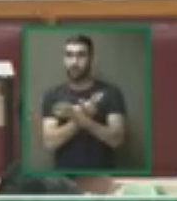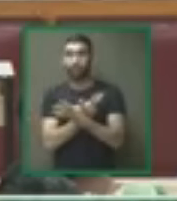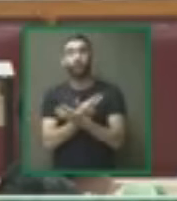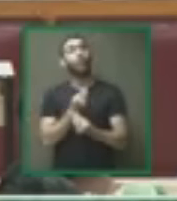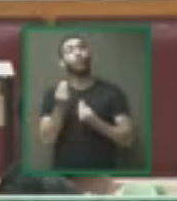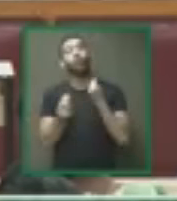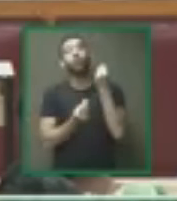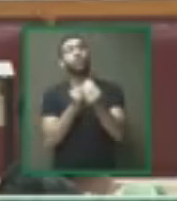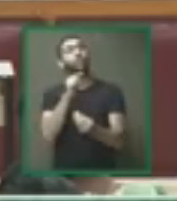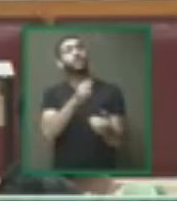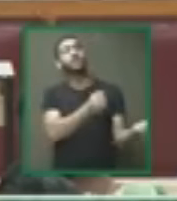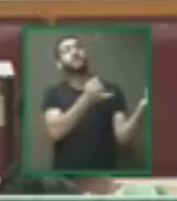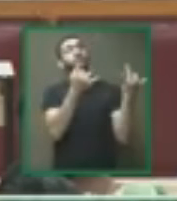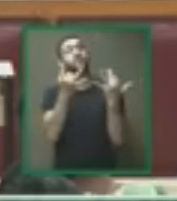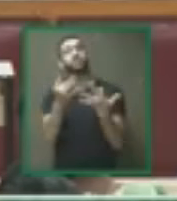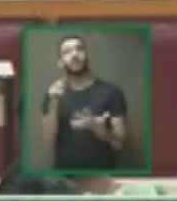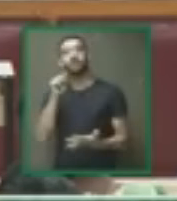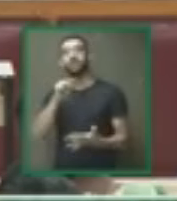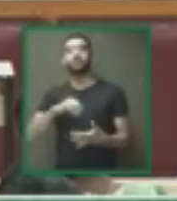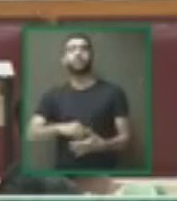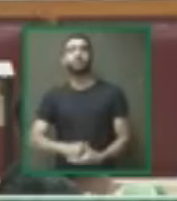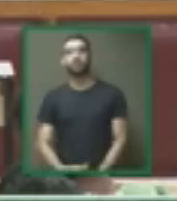Como o senhor explica isso?